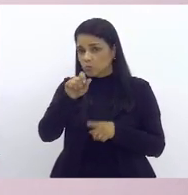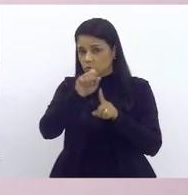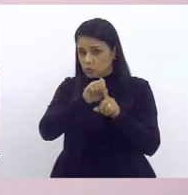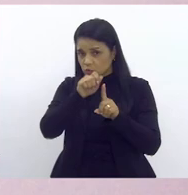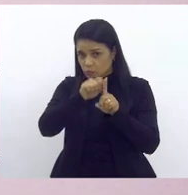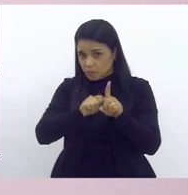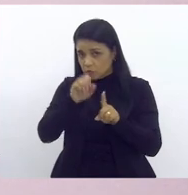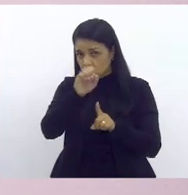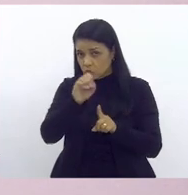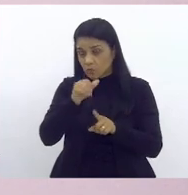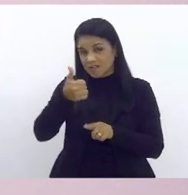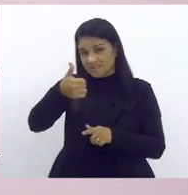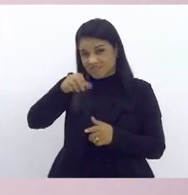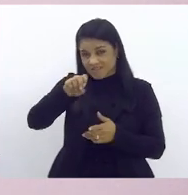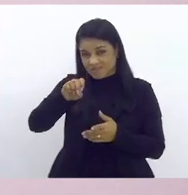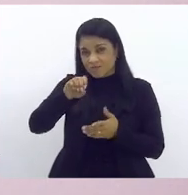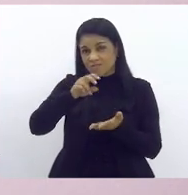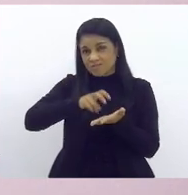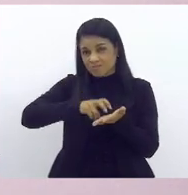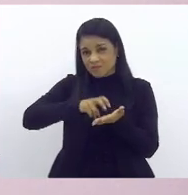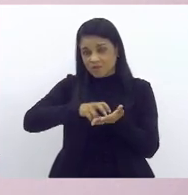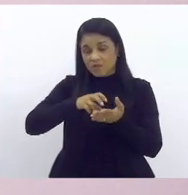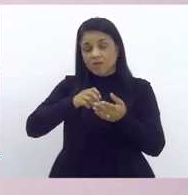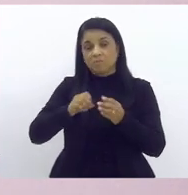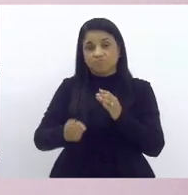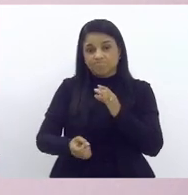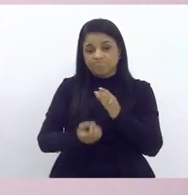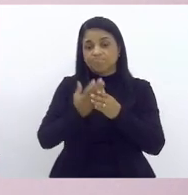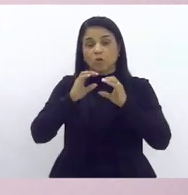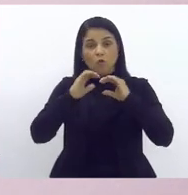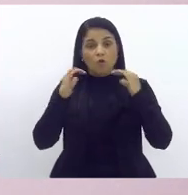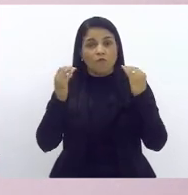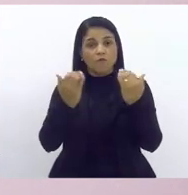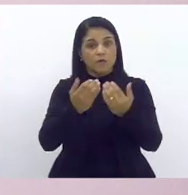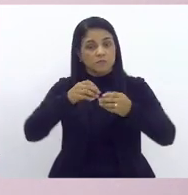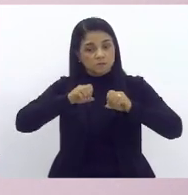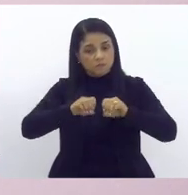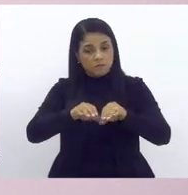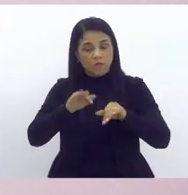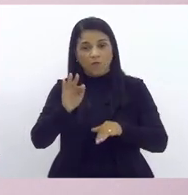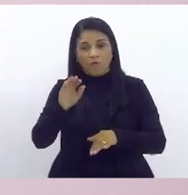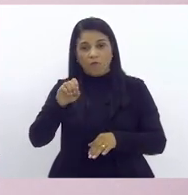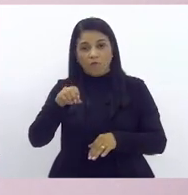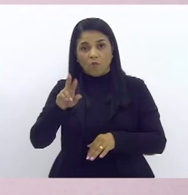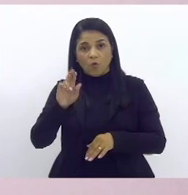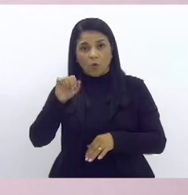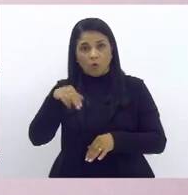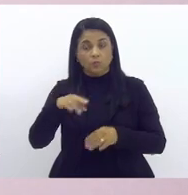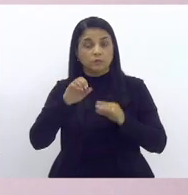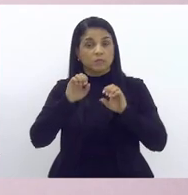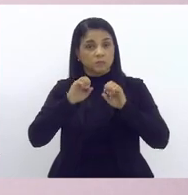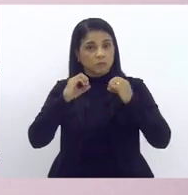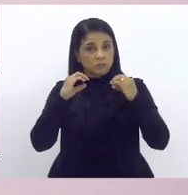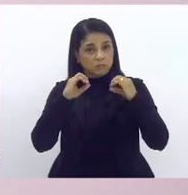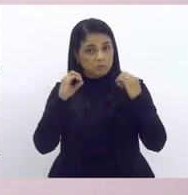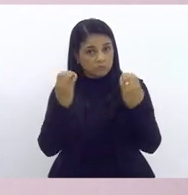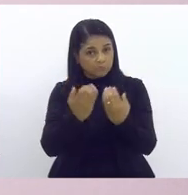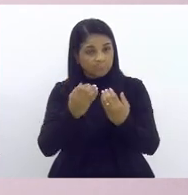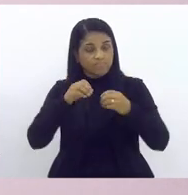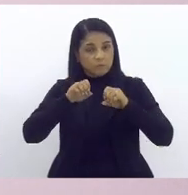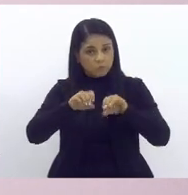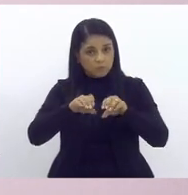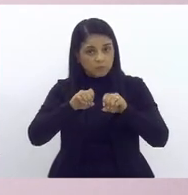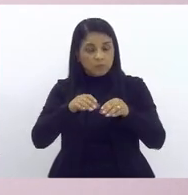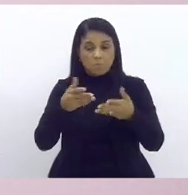18 de outubro, às 10 horas, vai ter o lançamento da Conferência Nacional de Educação junto ao Fórum Estadual da Educação, que eu vou participar, e já convido todo mundo